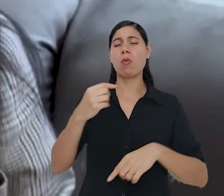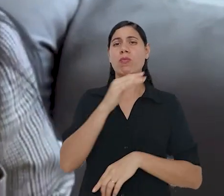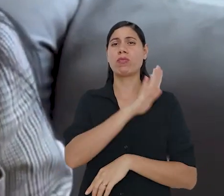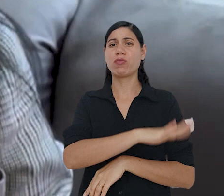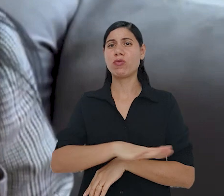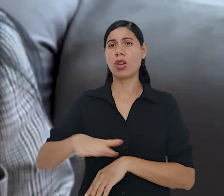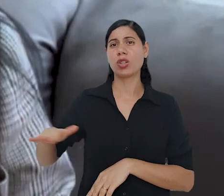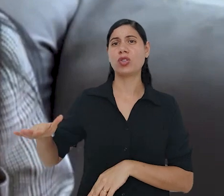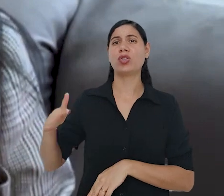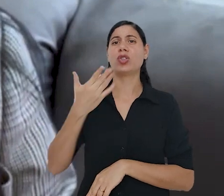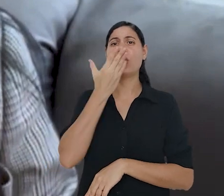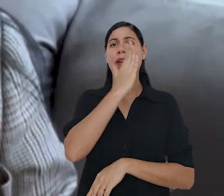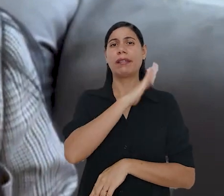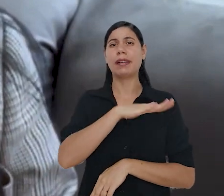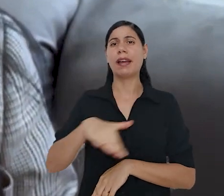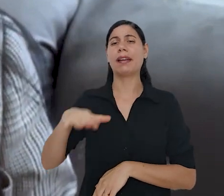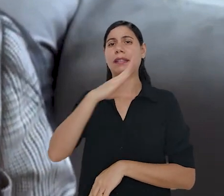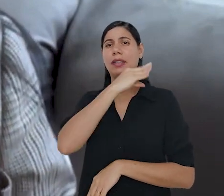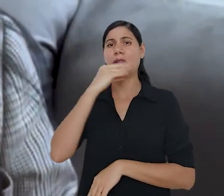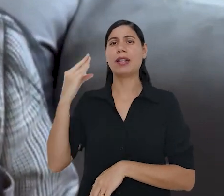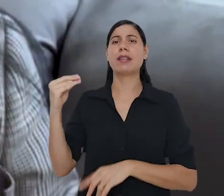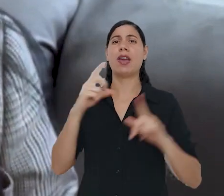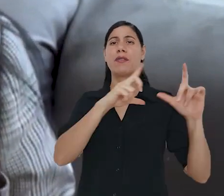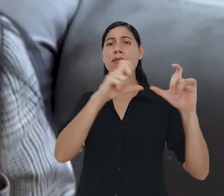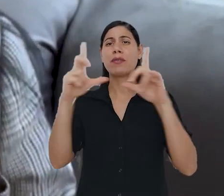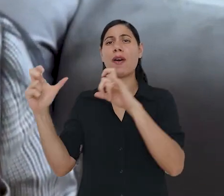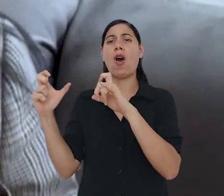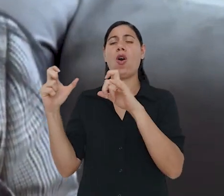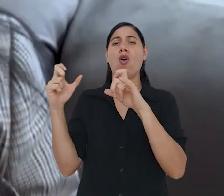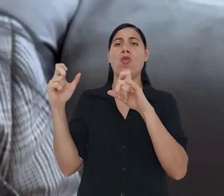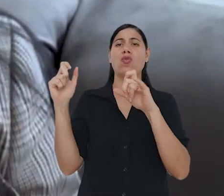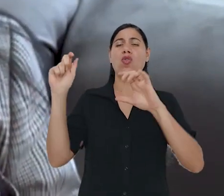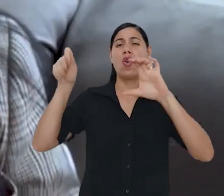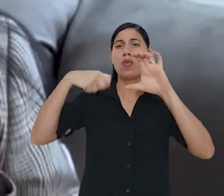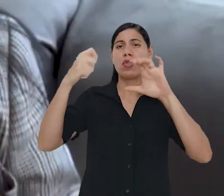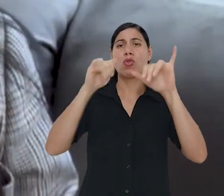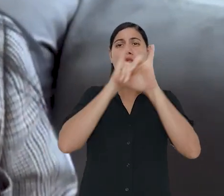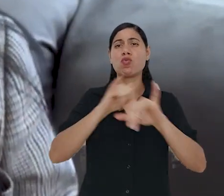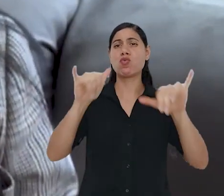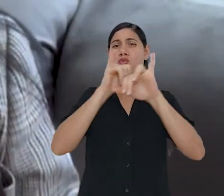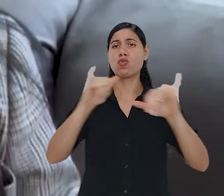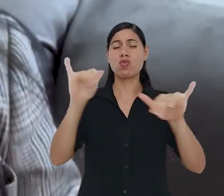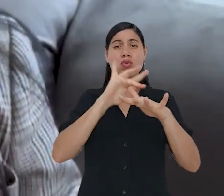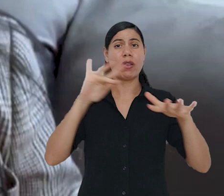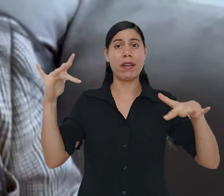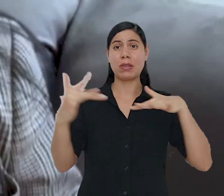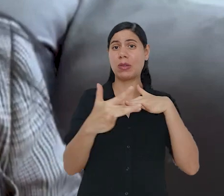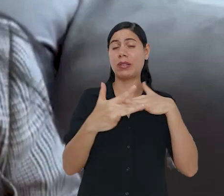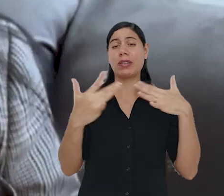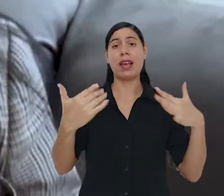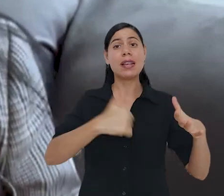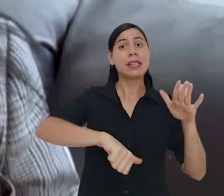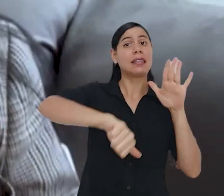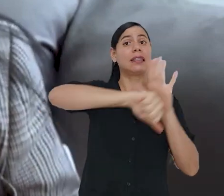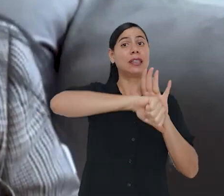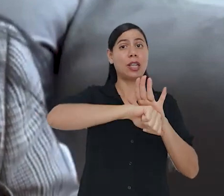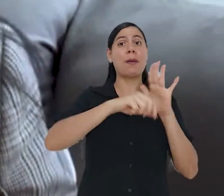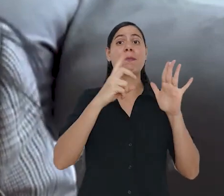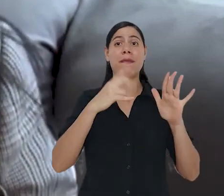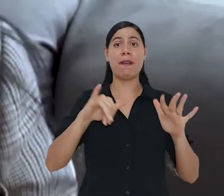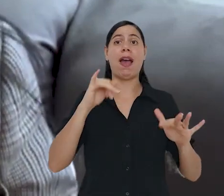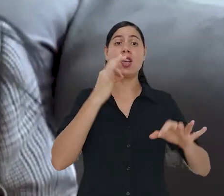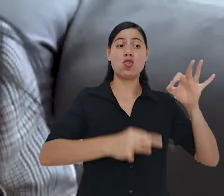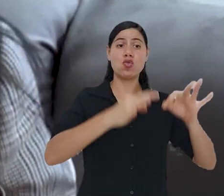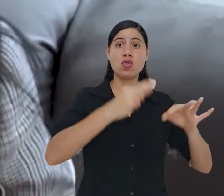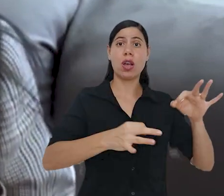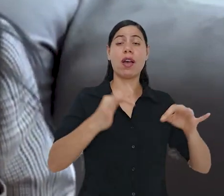tenham fotos, vídeos divulgados em redes sociais, por exemplo, esses crimes serão julgados, processados e julgados pela